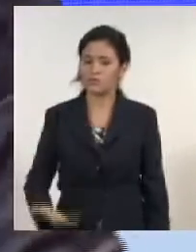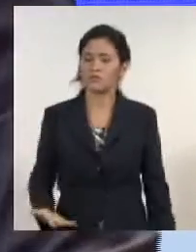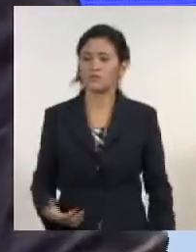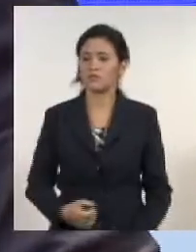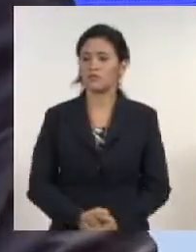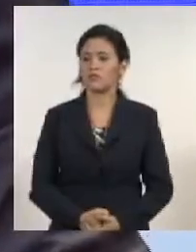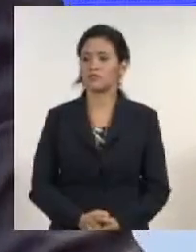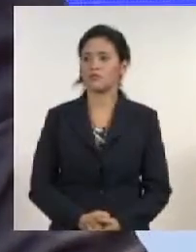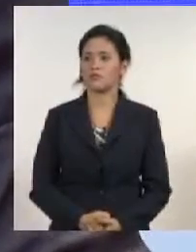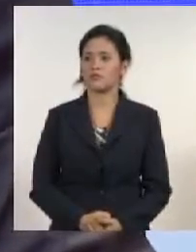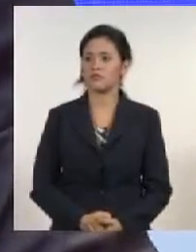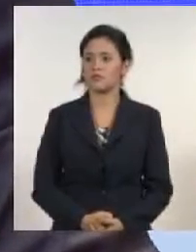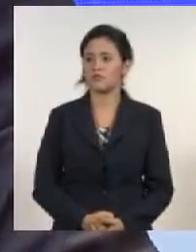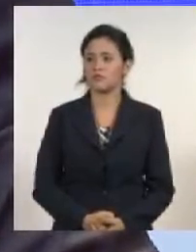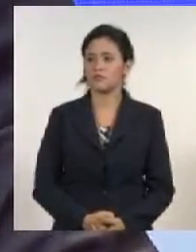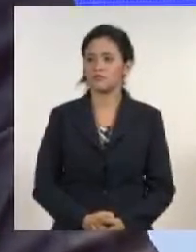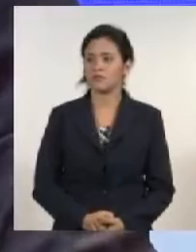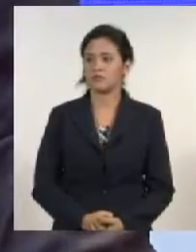obras